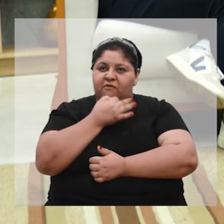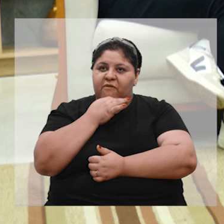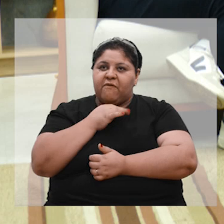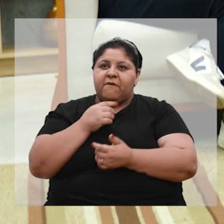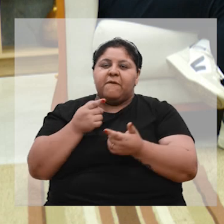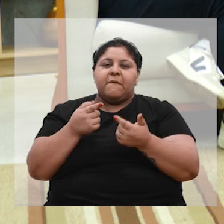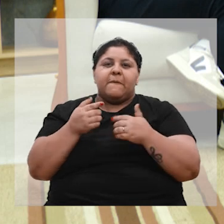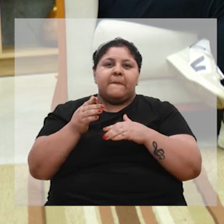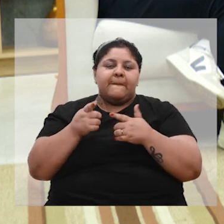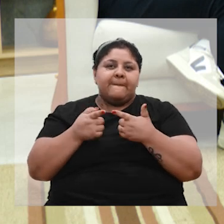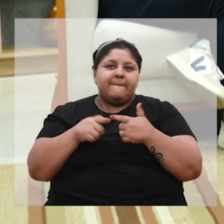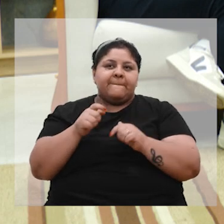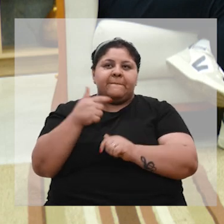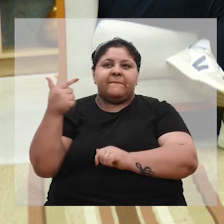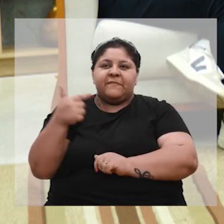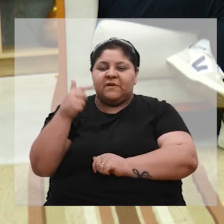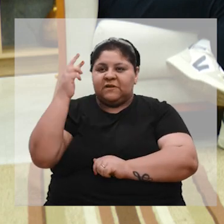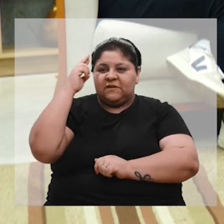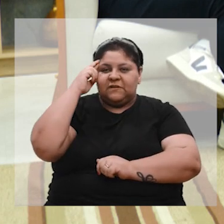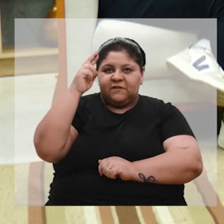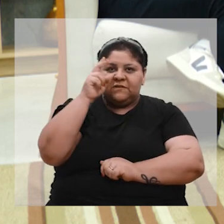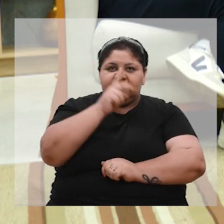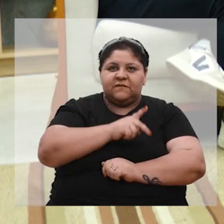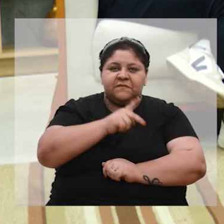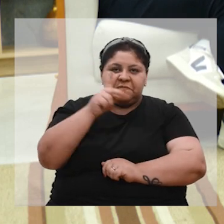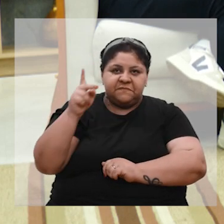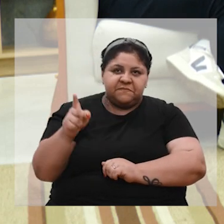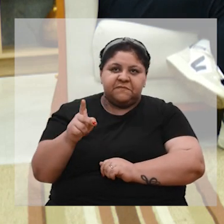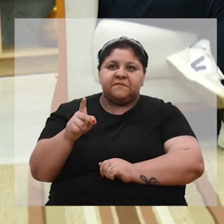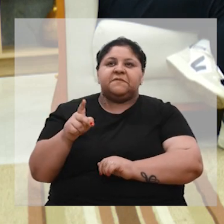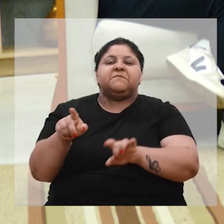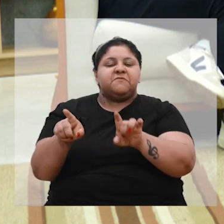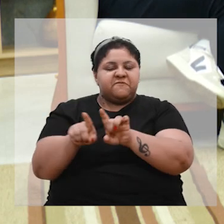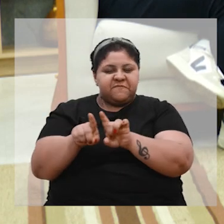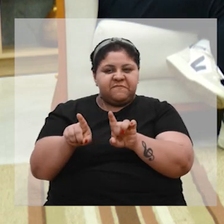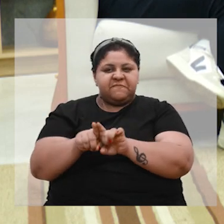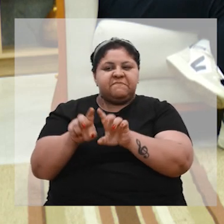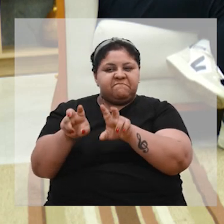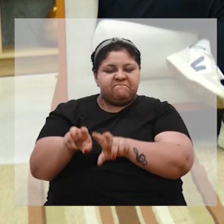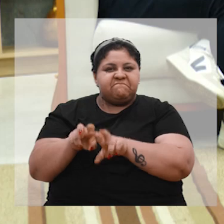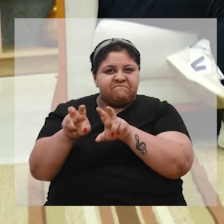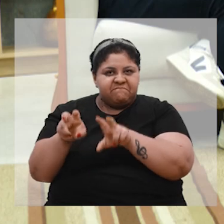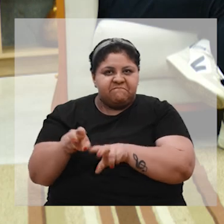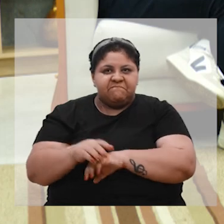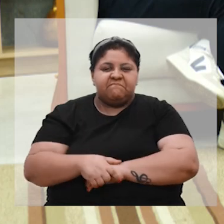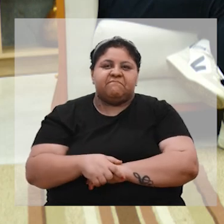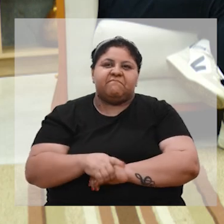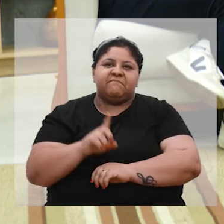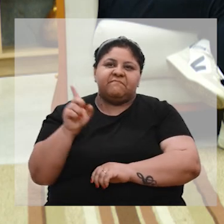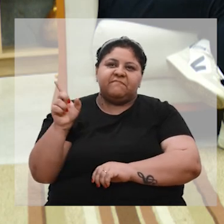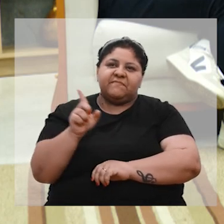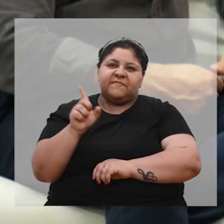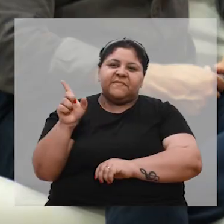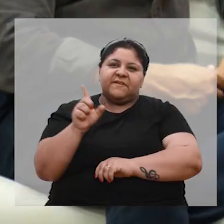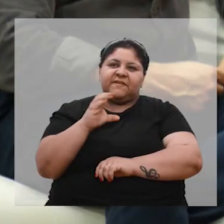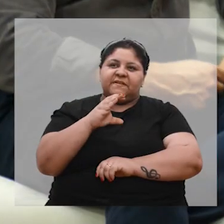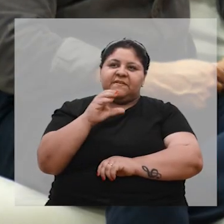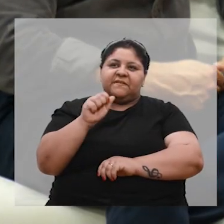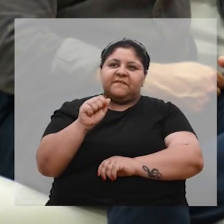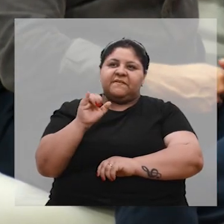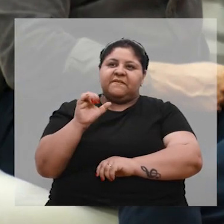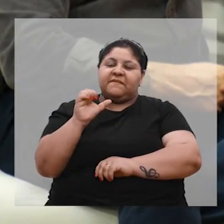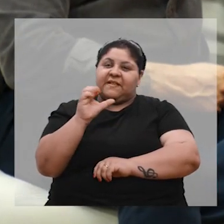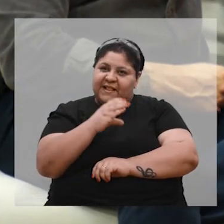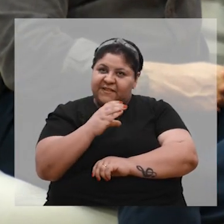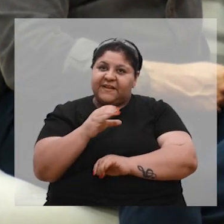rede municipal, mas foi vice-diretora, foi diretora, professora no interior também, né, além da cidade, lá no